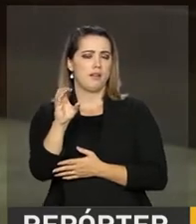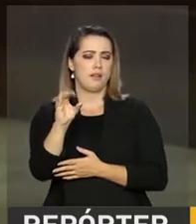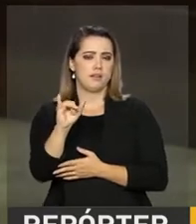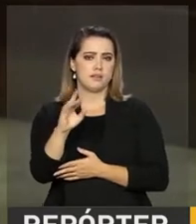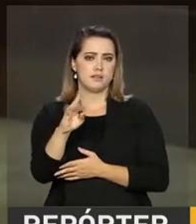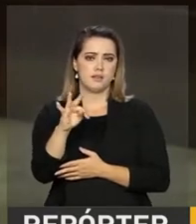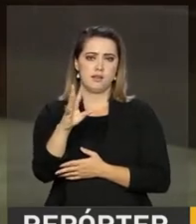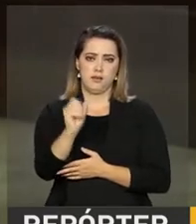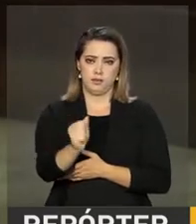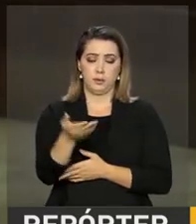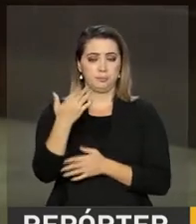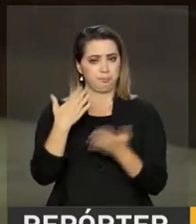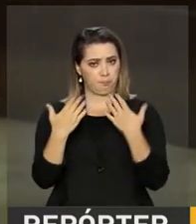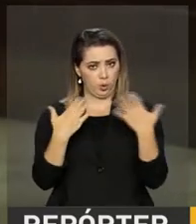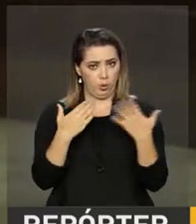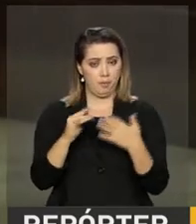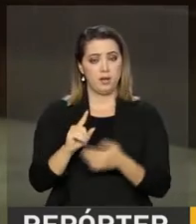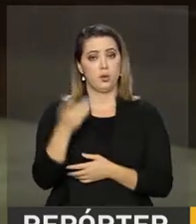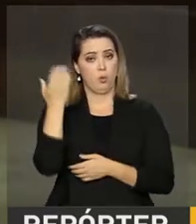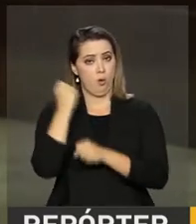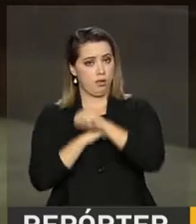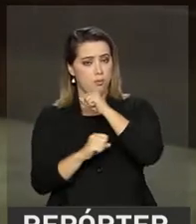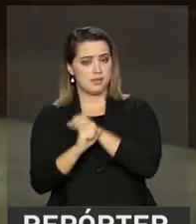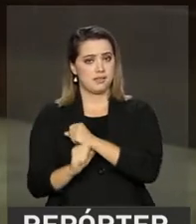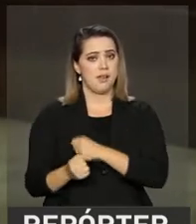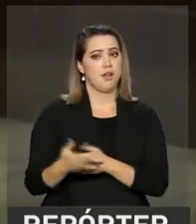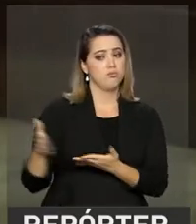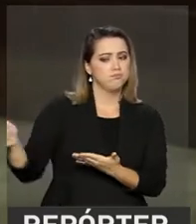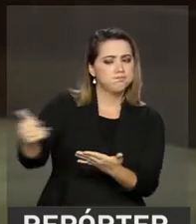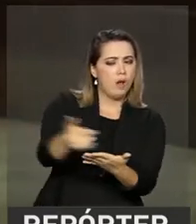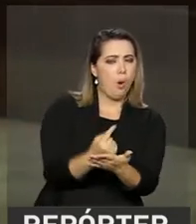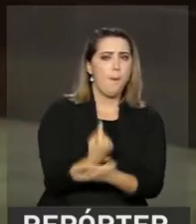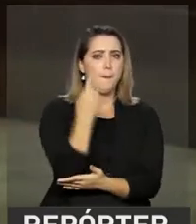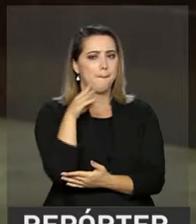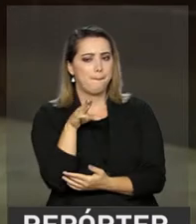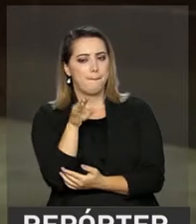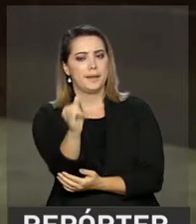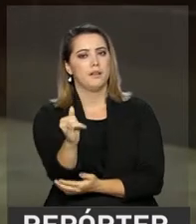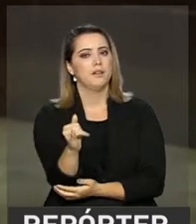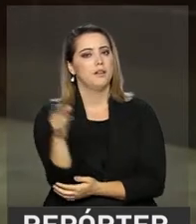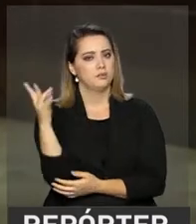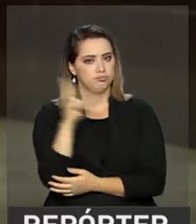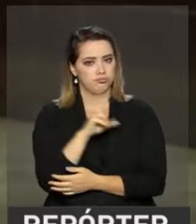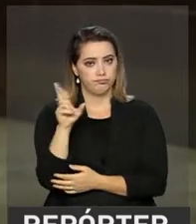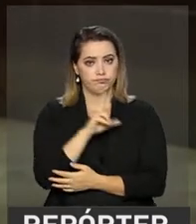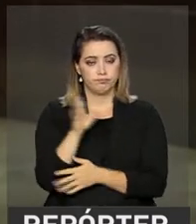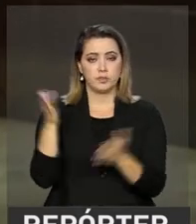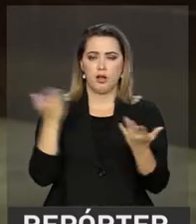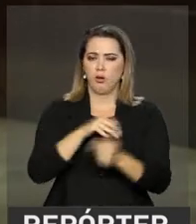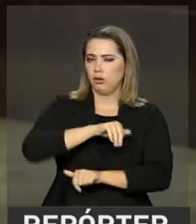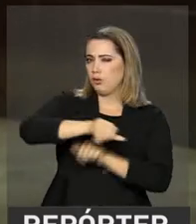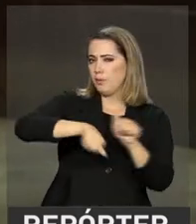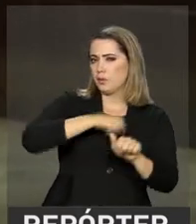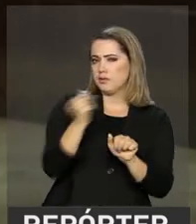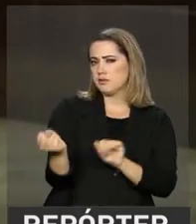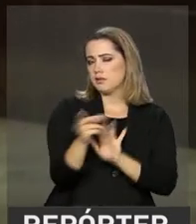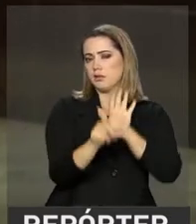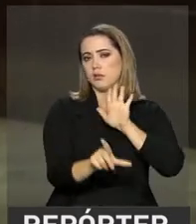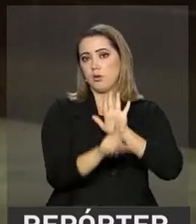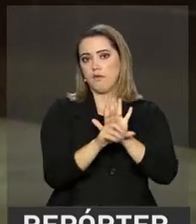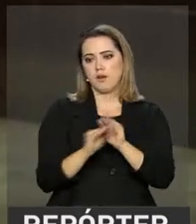e 600 milhões de reais com os royalties da mineração a estimativa é que com as mudanças essa arrecadação